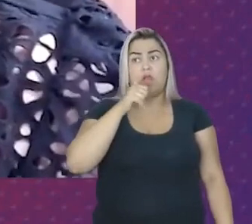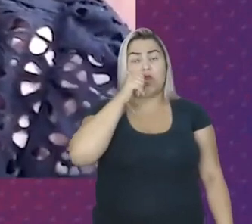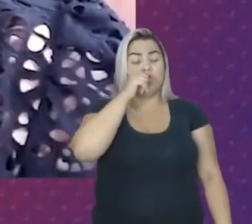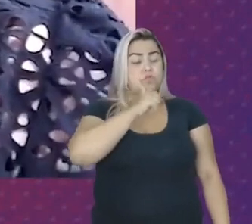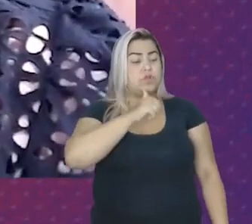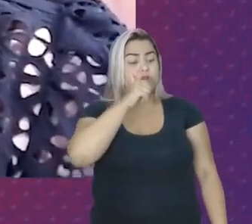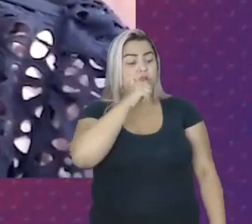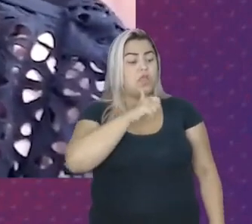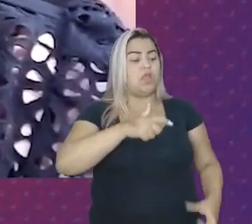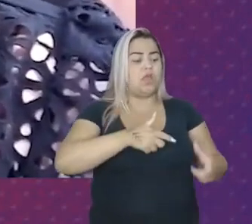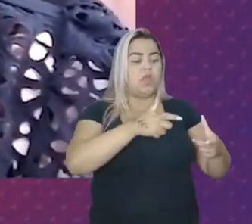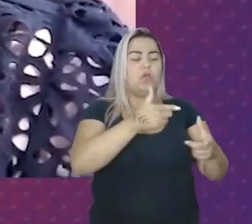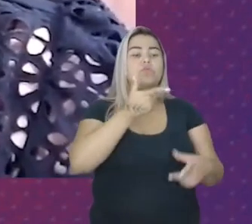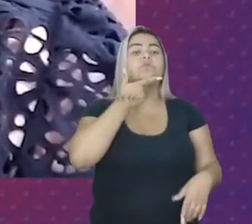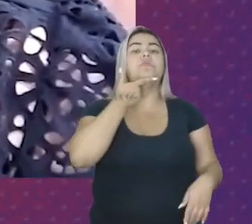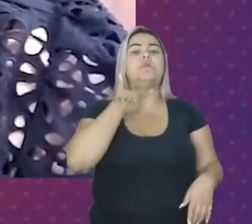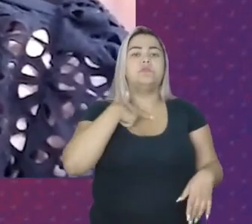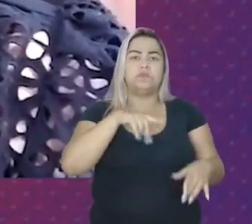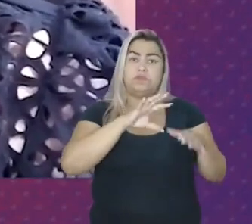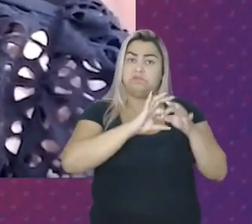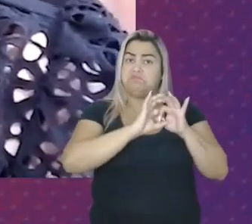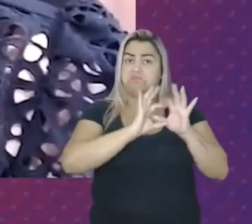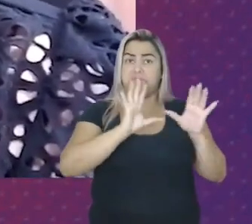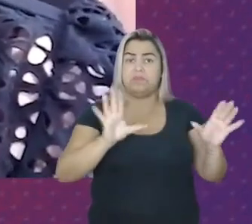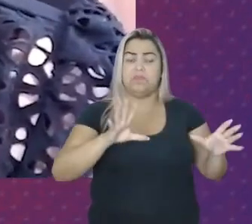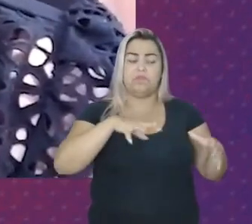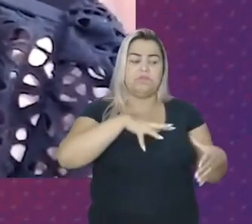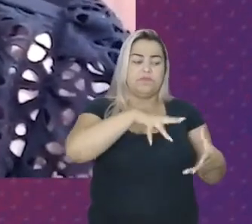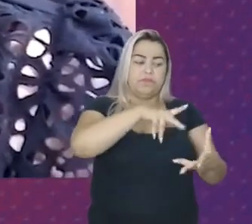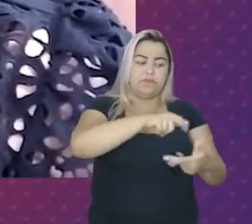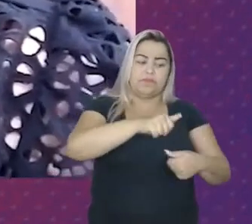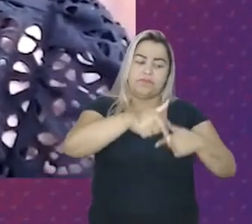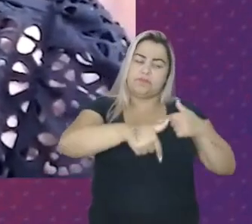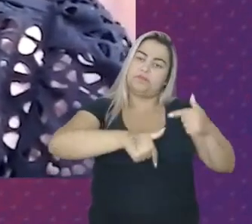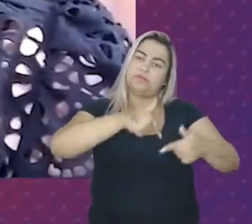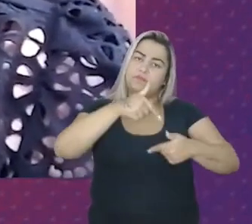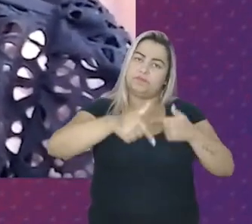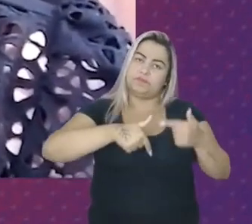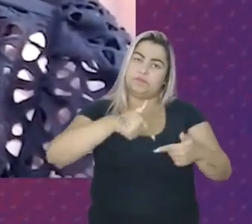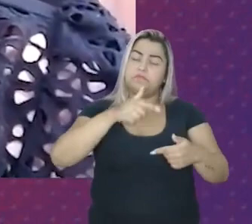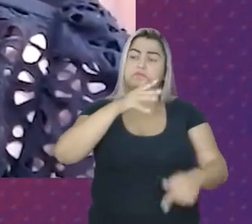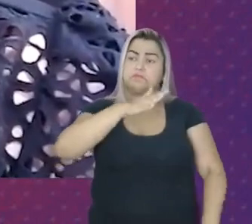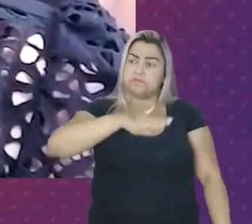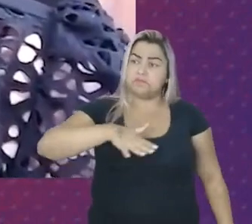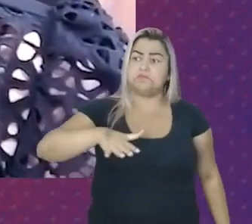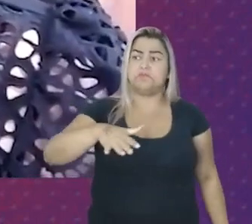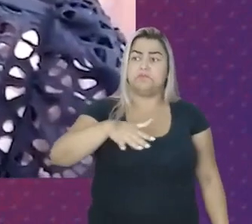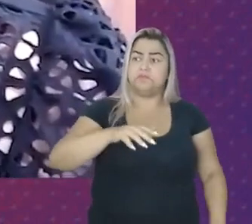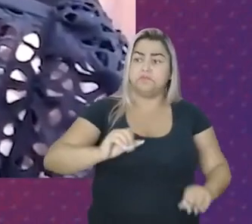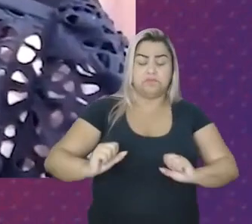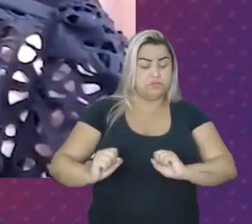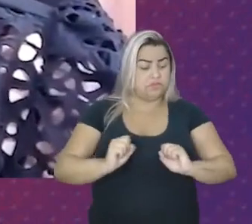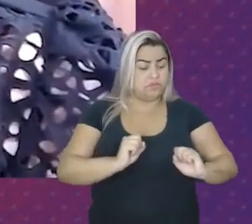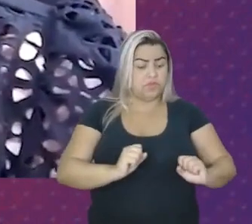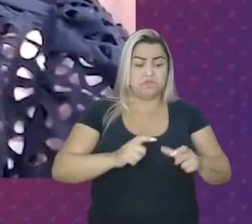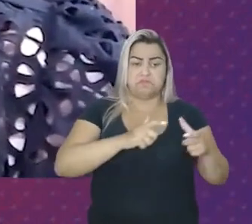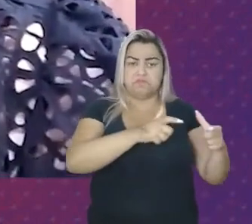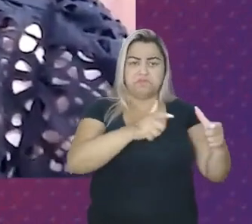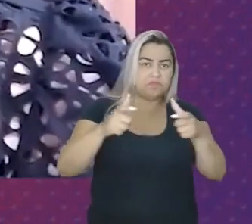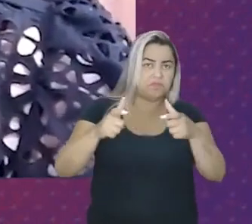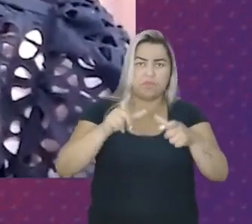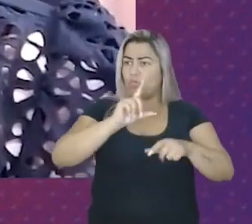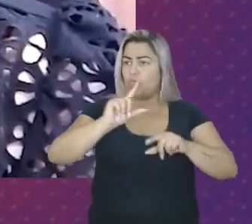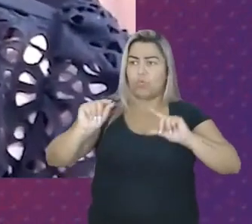quiser, isso implica também a questão do mundo do trabalho. Nós podemos ocupar qualquer